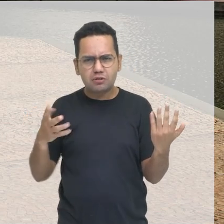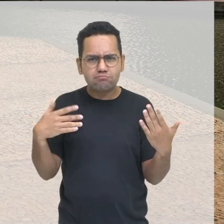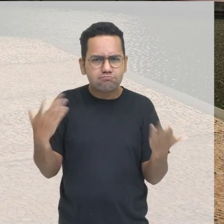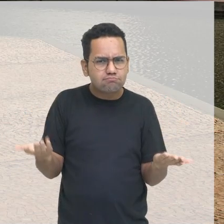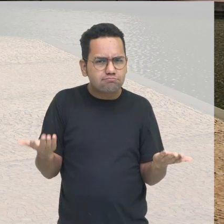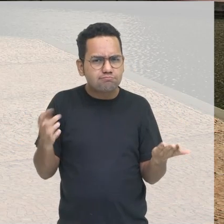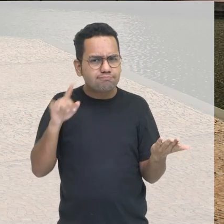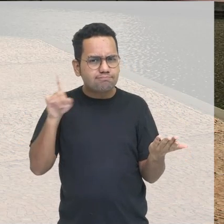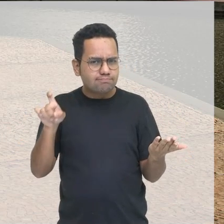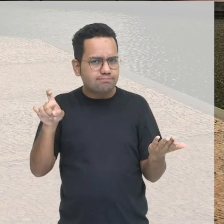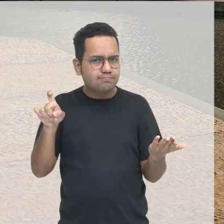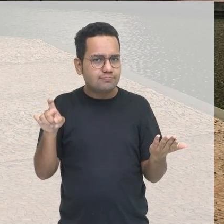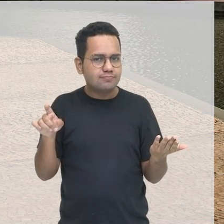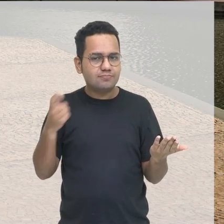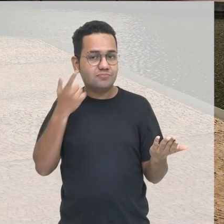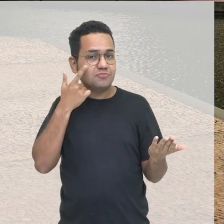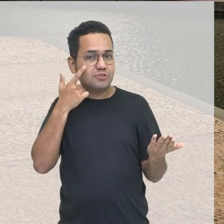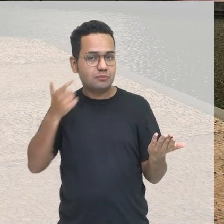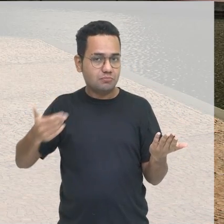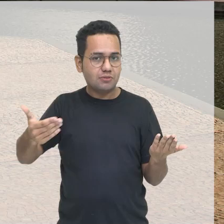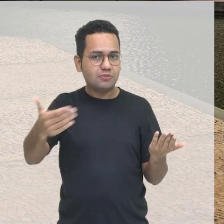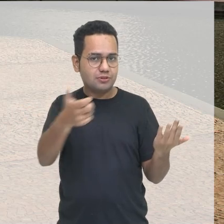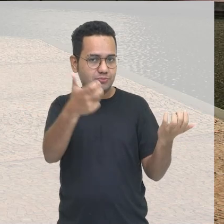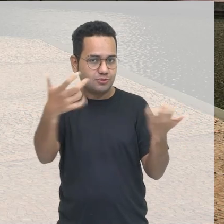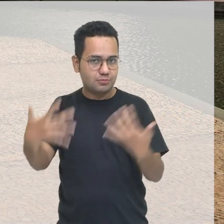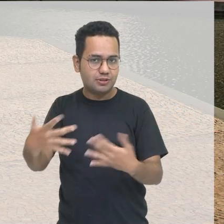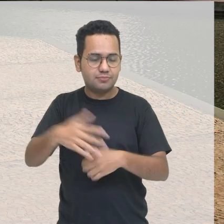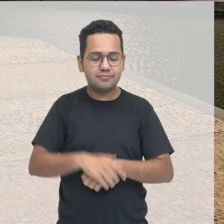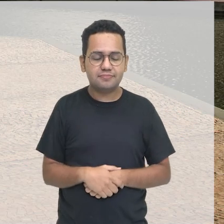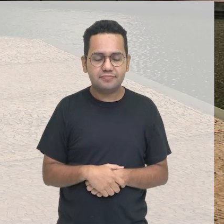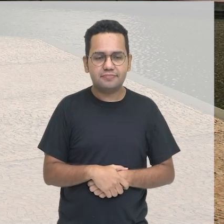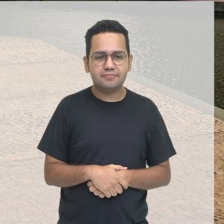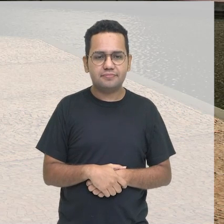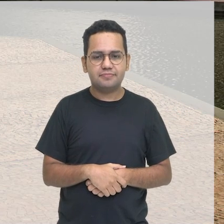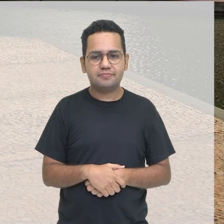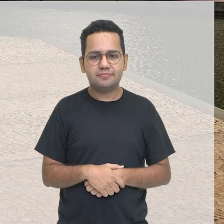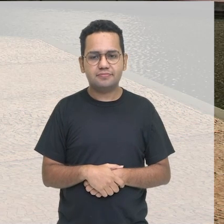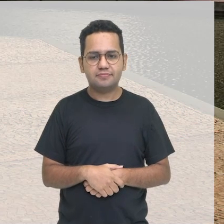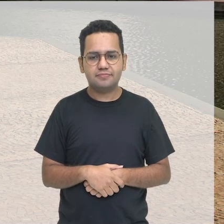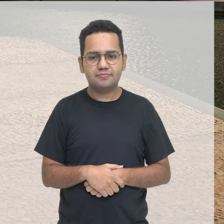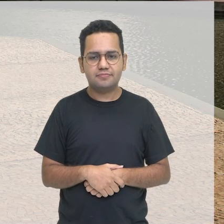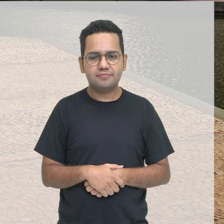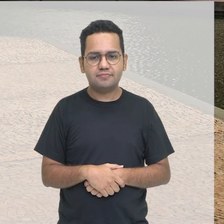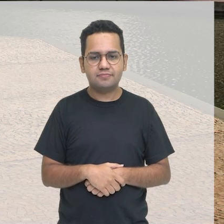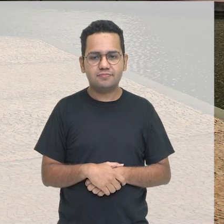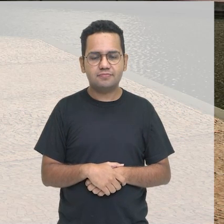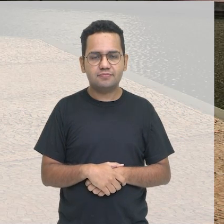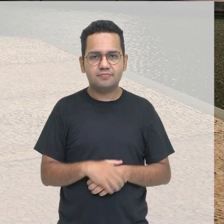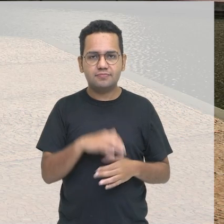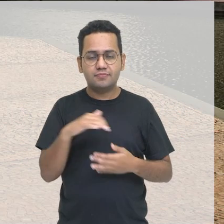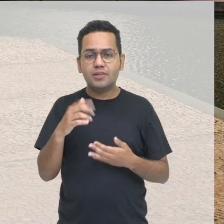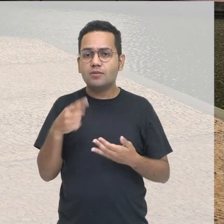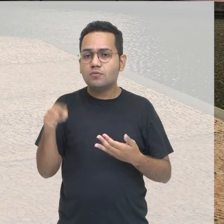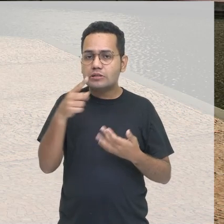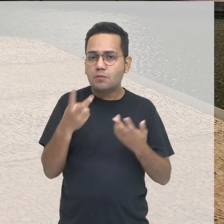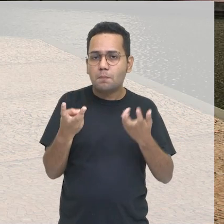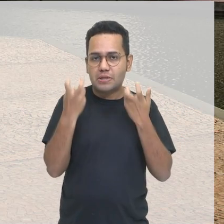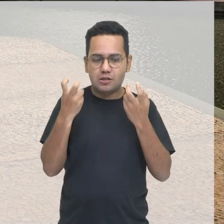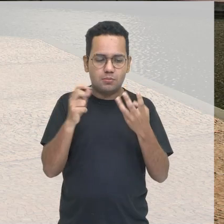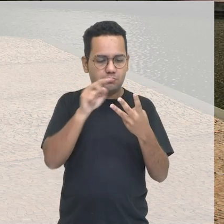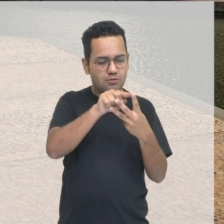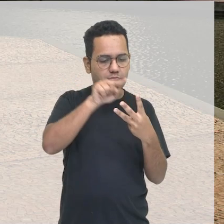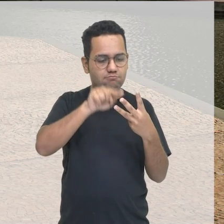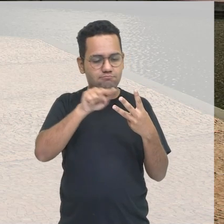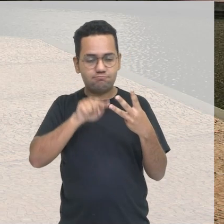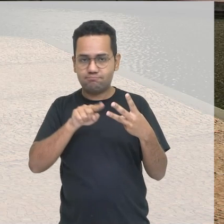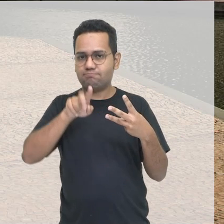ver, agora a gente vai, nesta aula, dissecar, né, esses conceitos, tentar mostrar que eles são